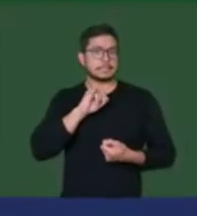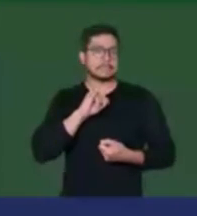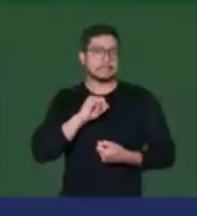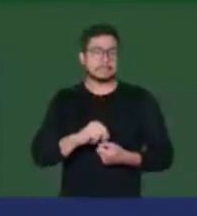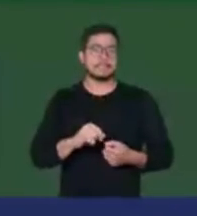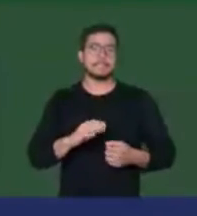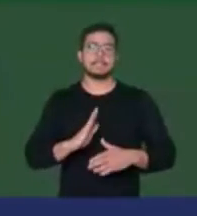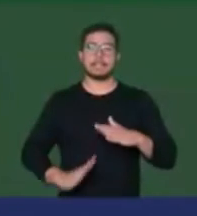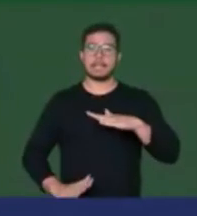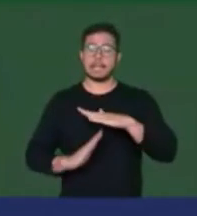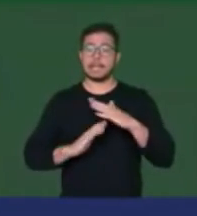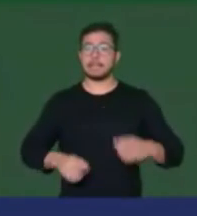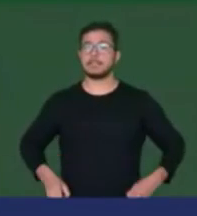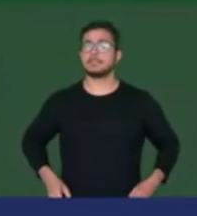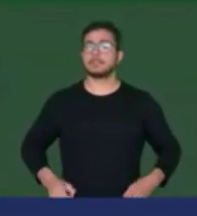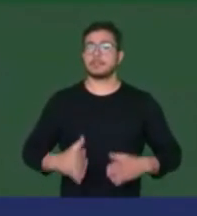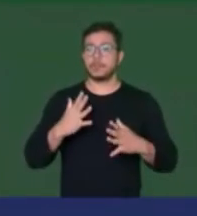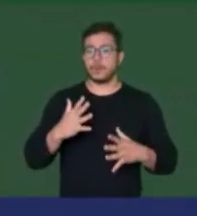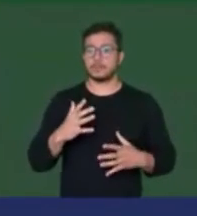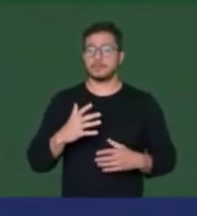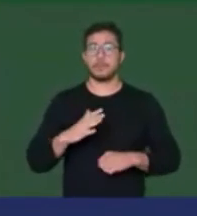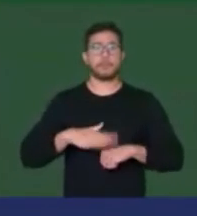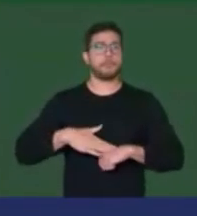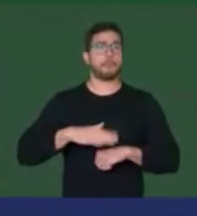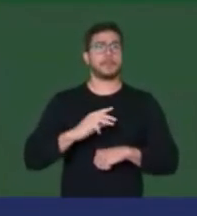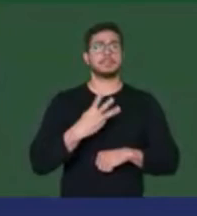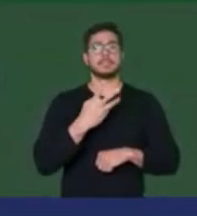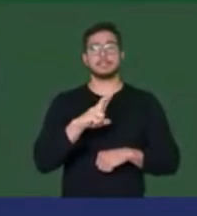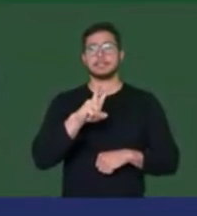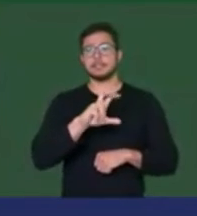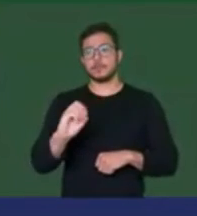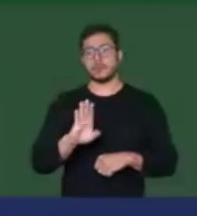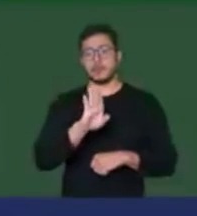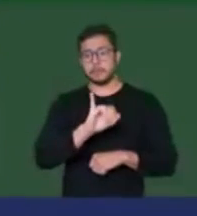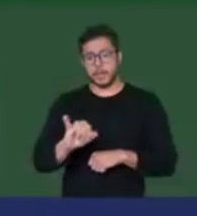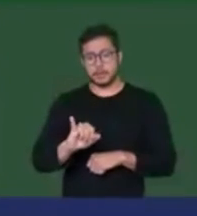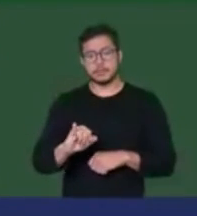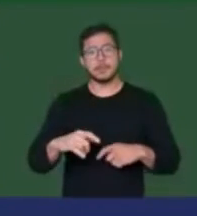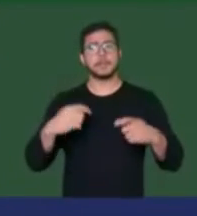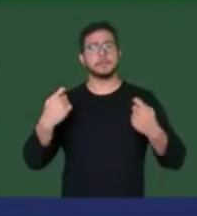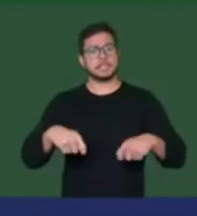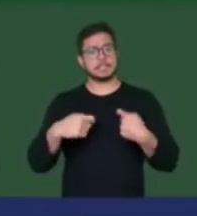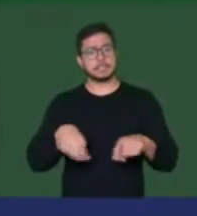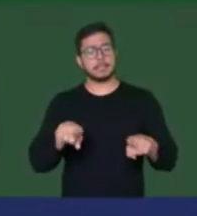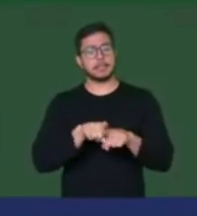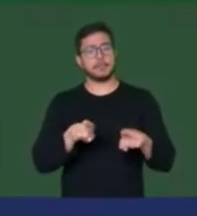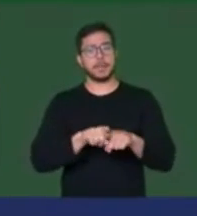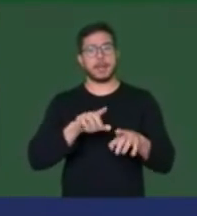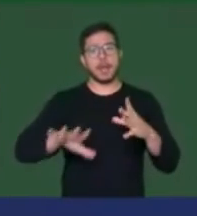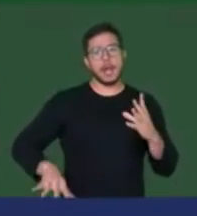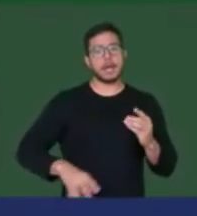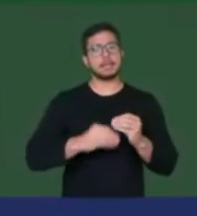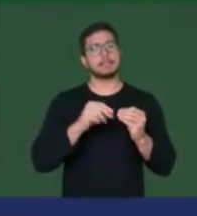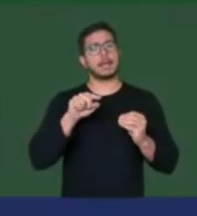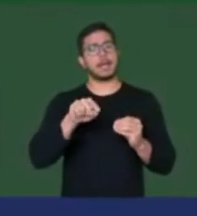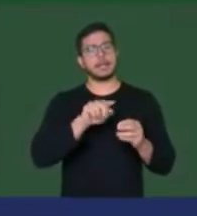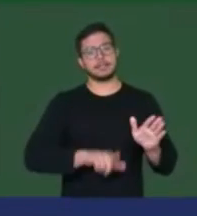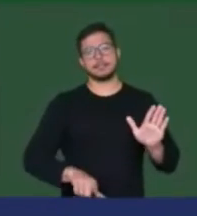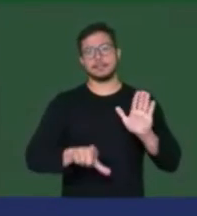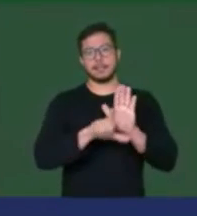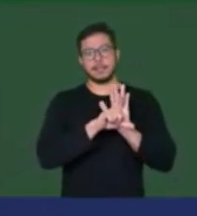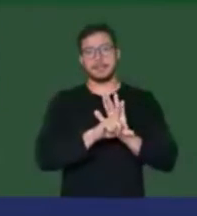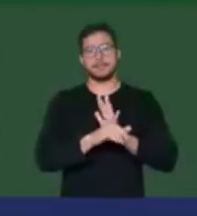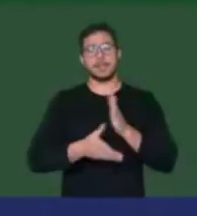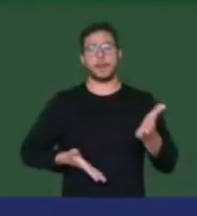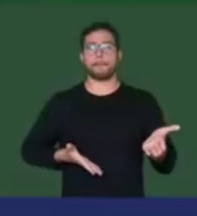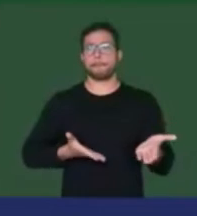com mais de 350 bilhões, que se inclua também essas duas leis na aprovação para